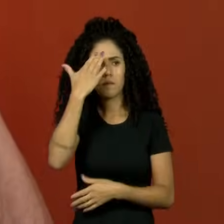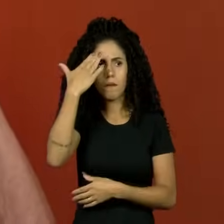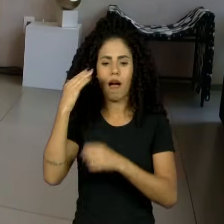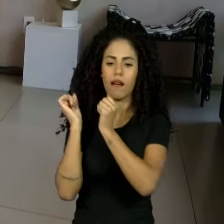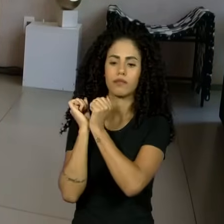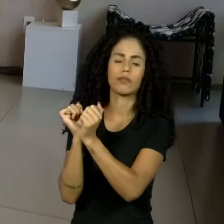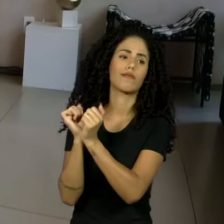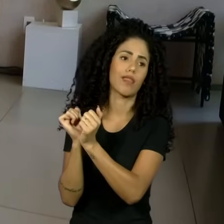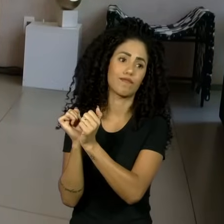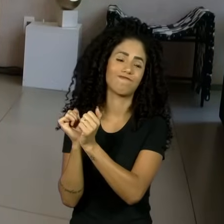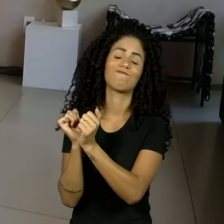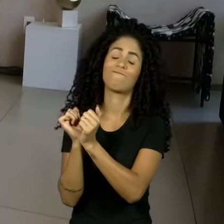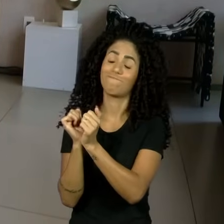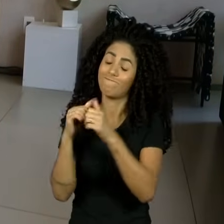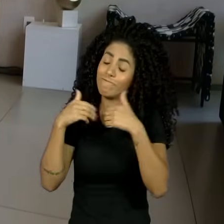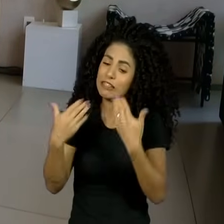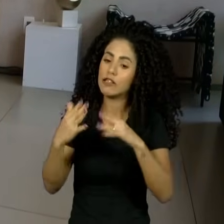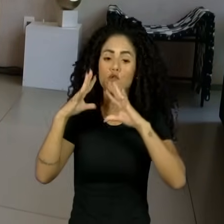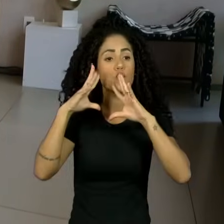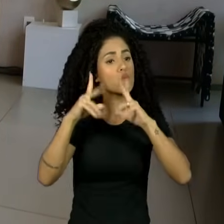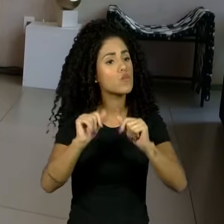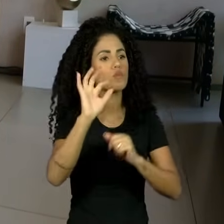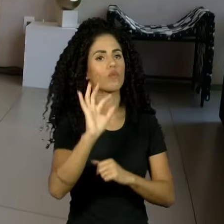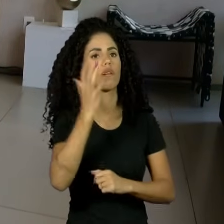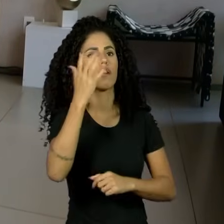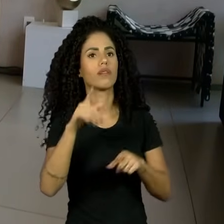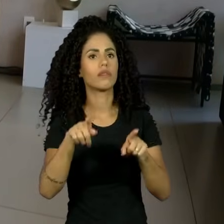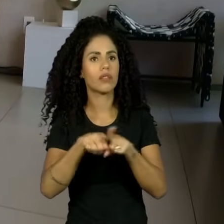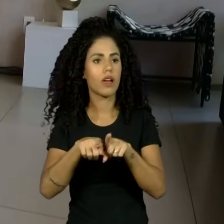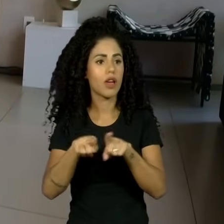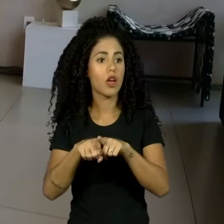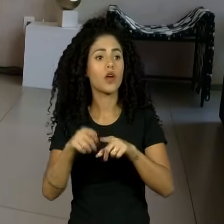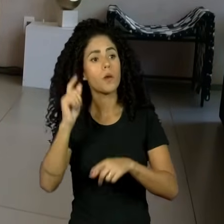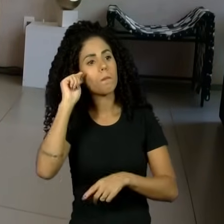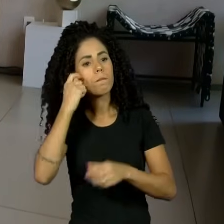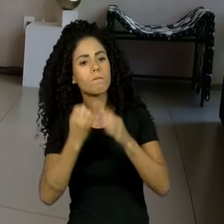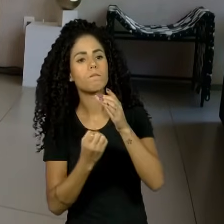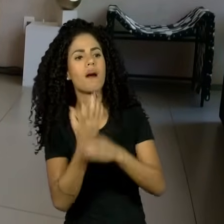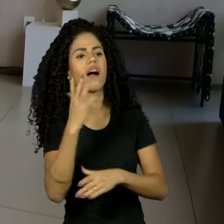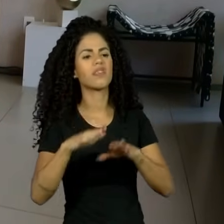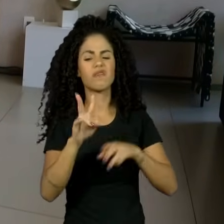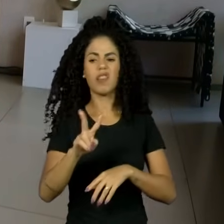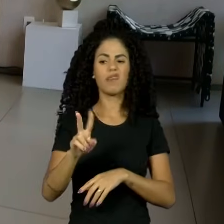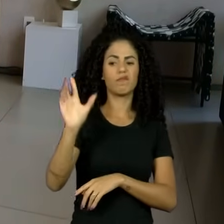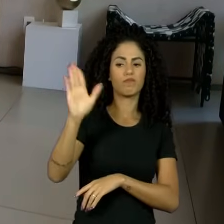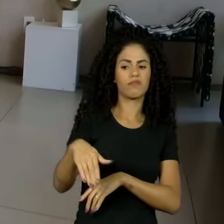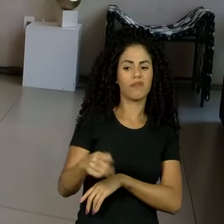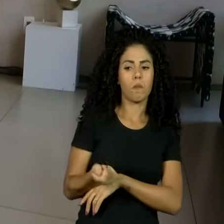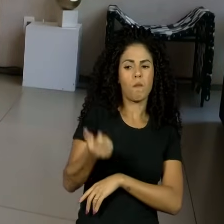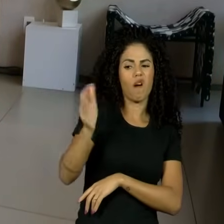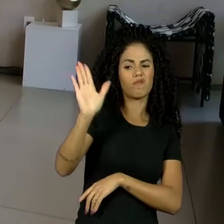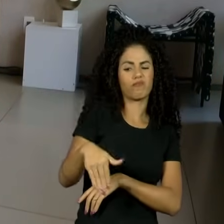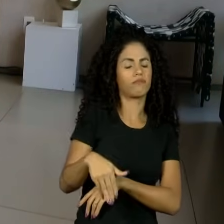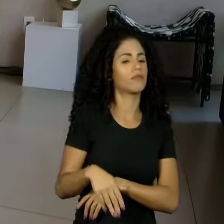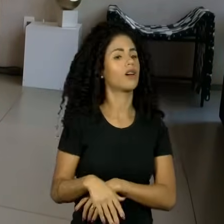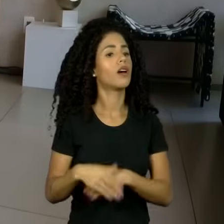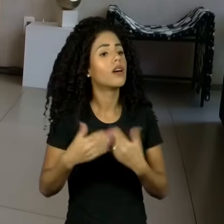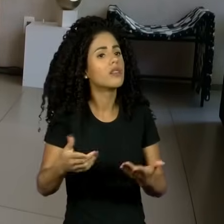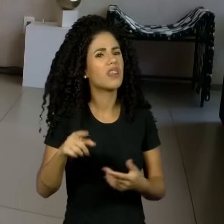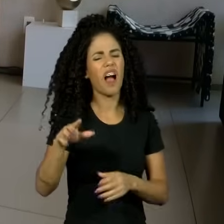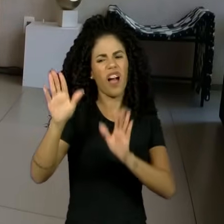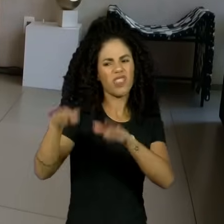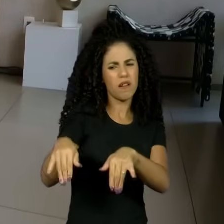escravidão. Então, todo produto que sai da mão do negro é desvalorizado. Não tem sentido. Não, isso